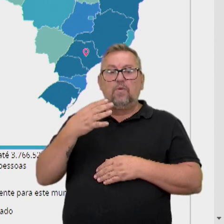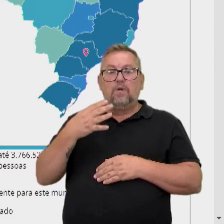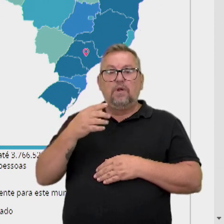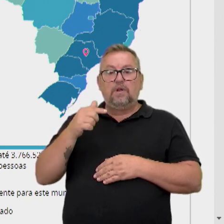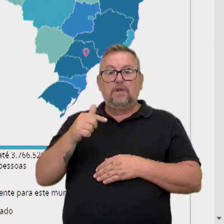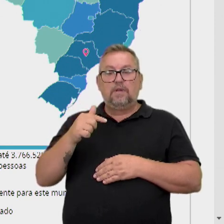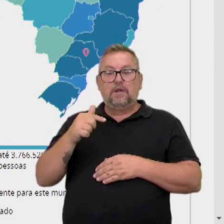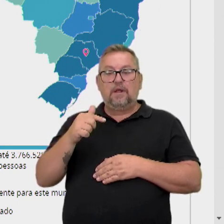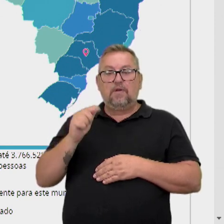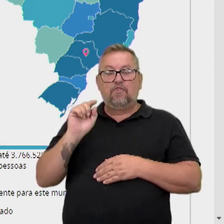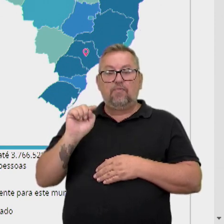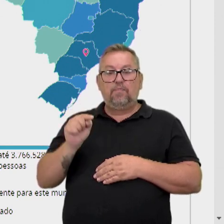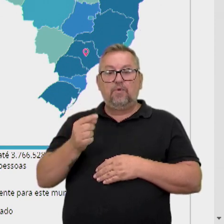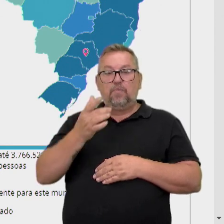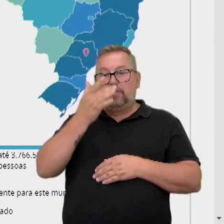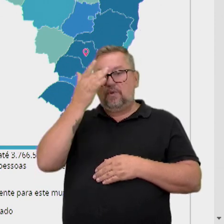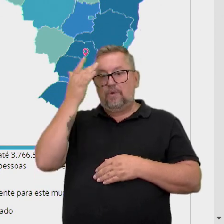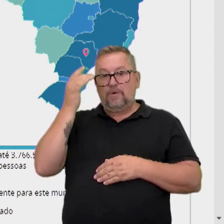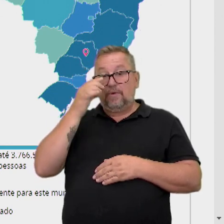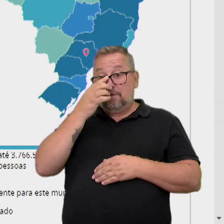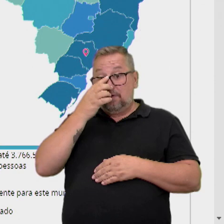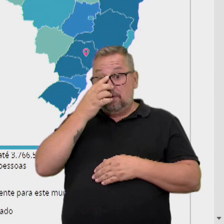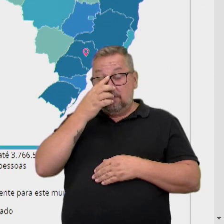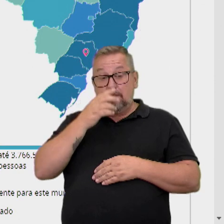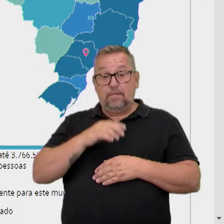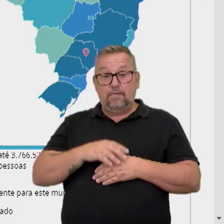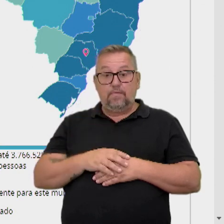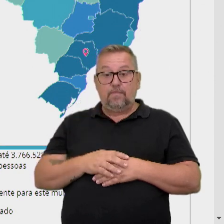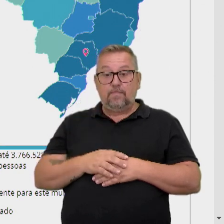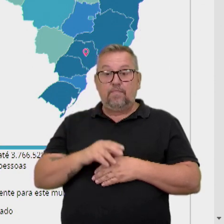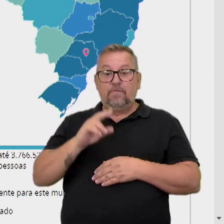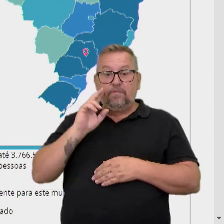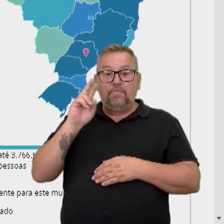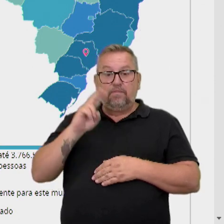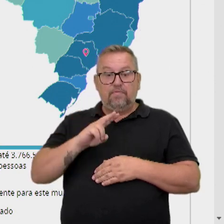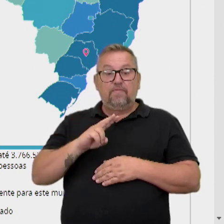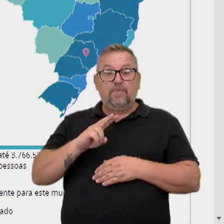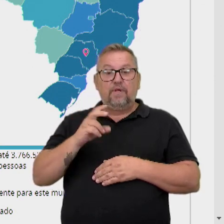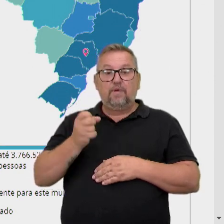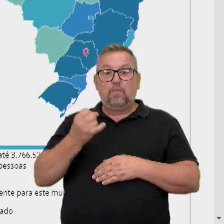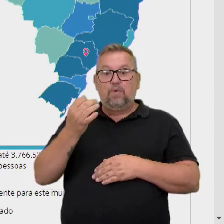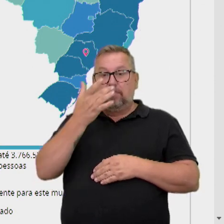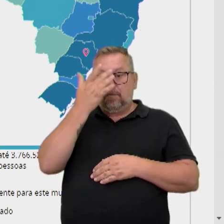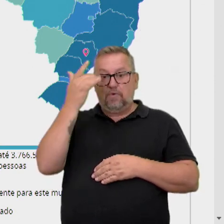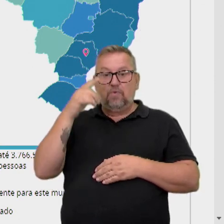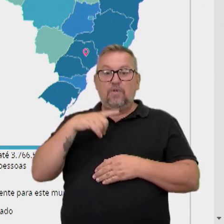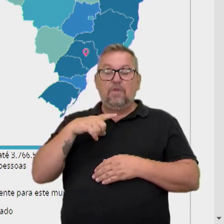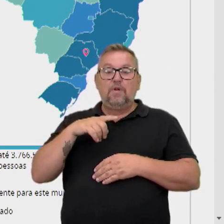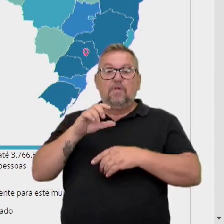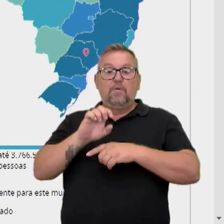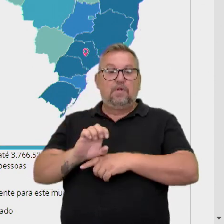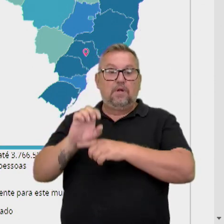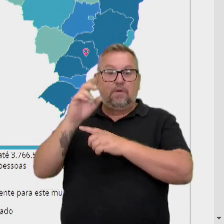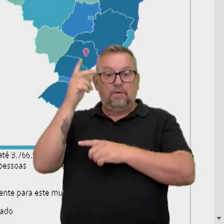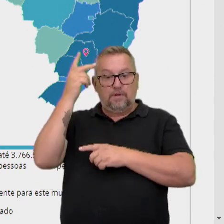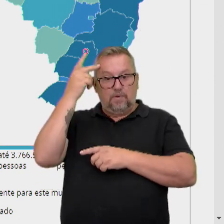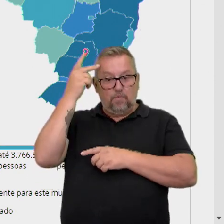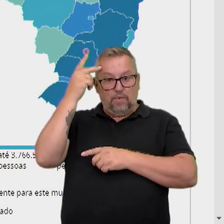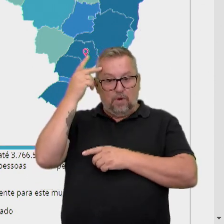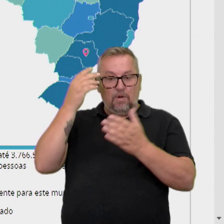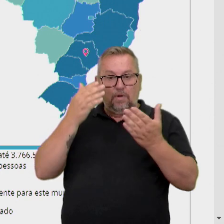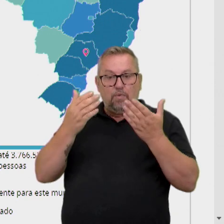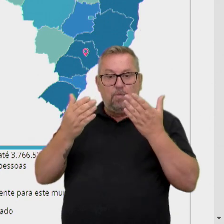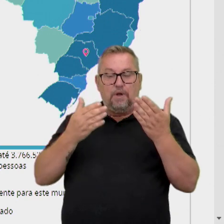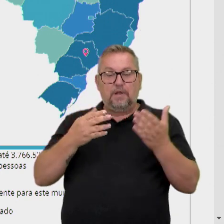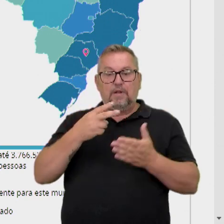e 700 mil pessoas. Né? Então, fazendo uma comparação de 2021 com 2010, né, uma população